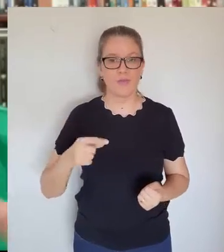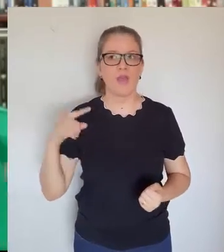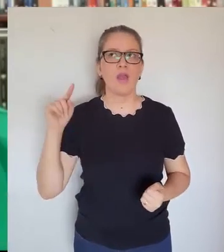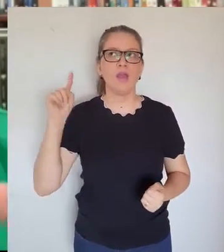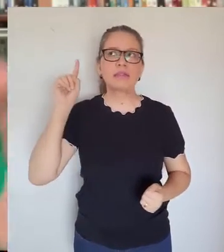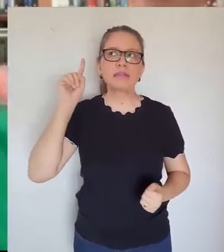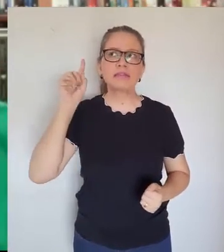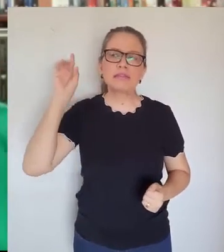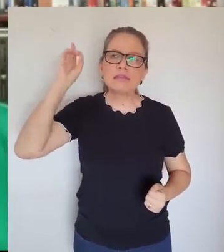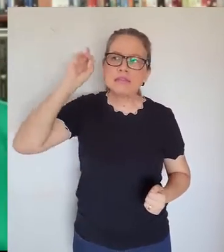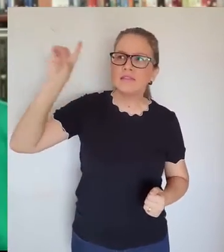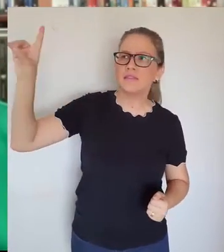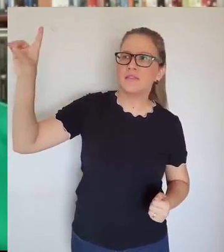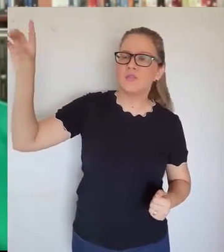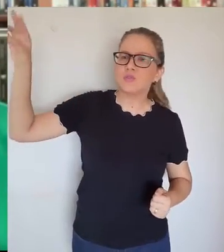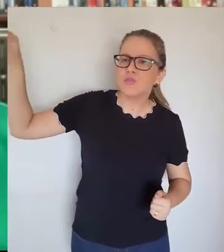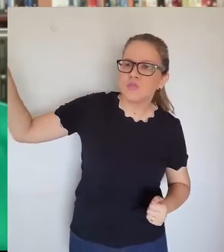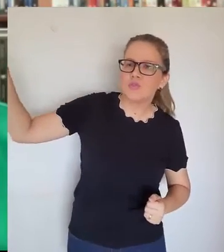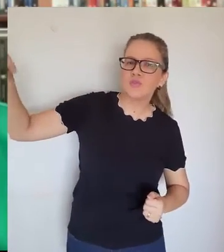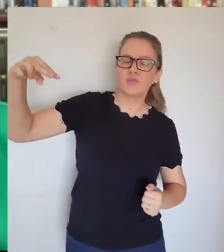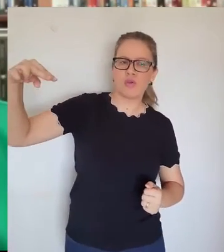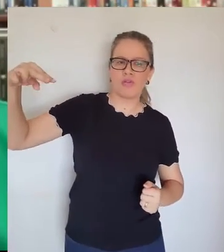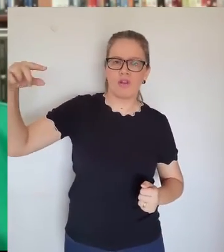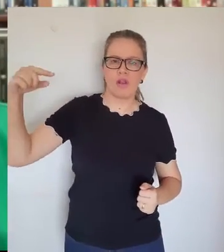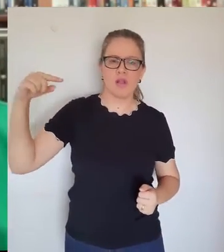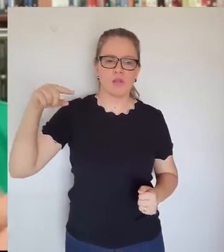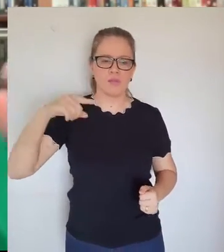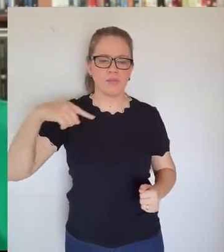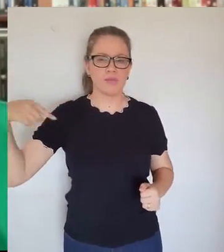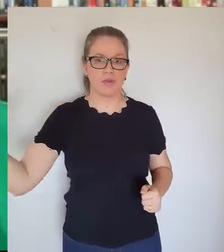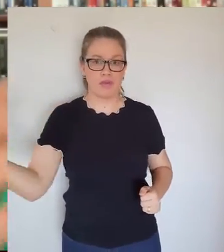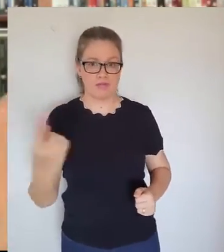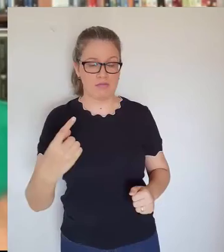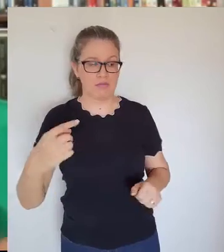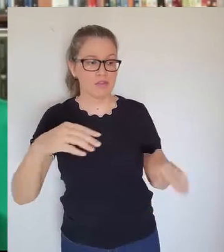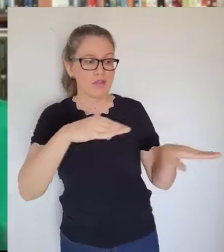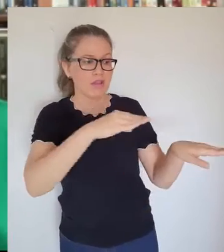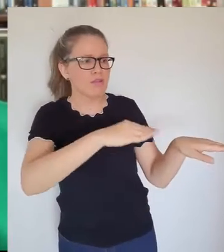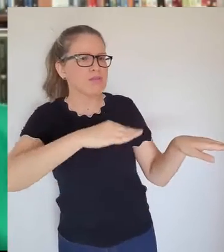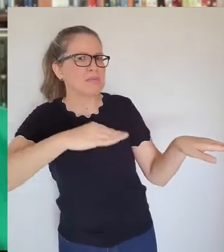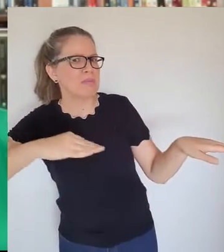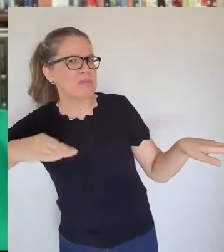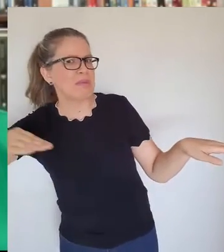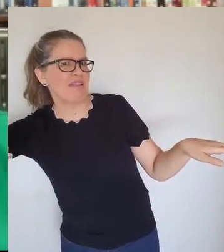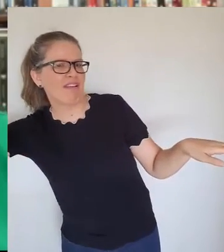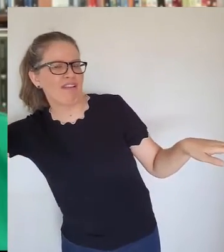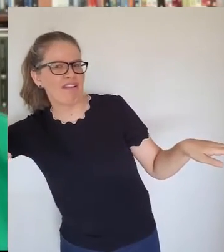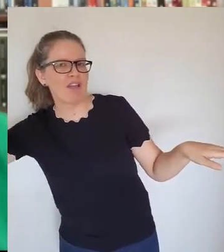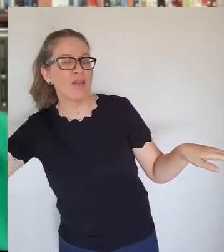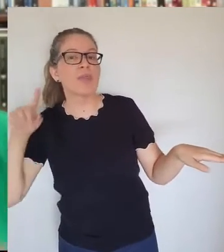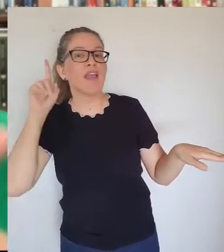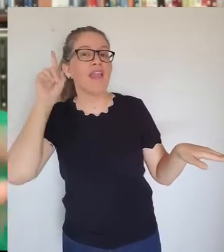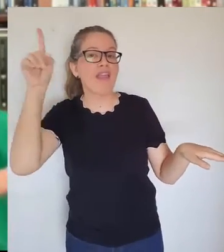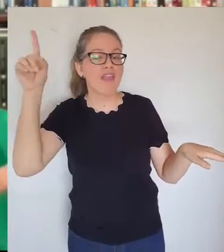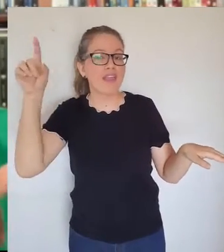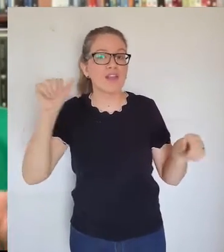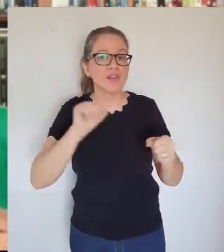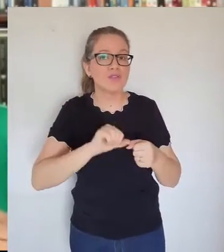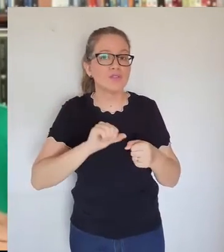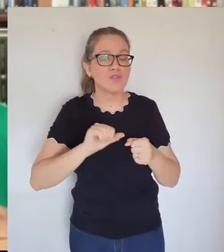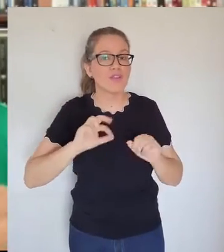se fôssemos um bando de pessoas, não. Como carros numa linha de produção, não. Ele nos